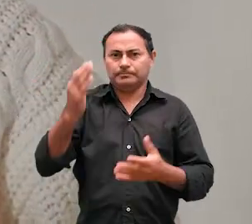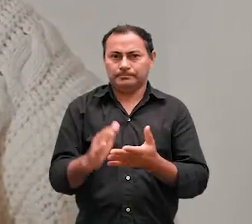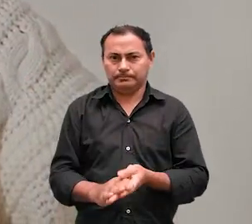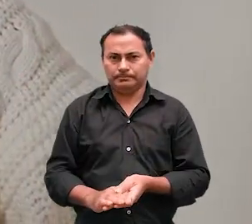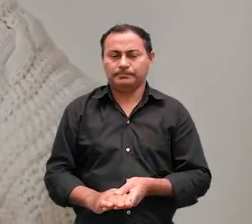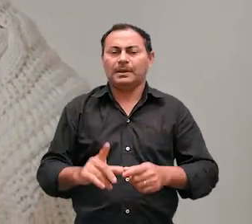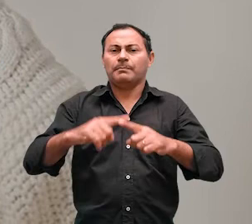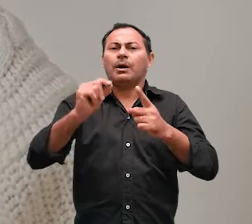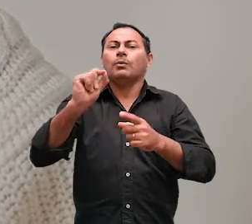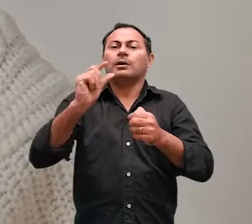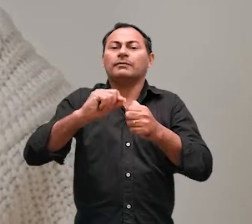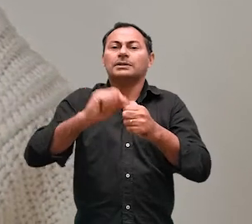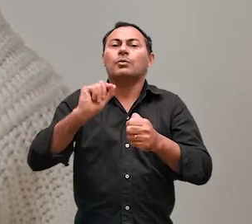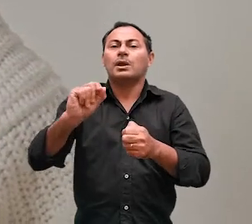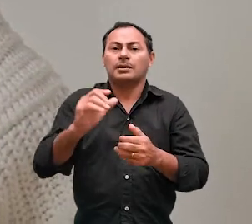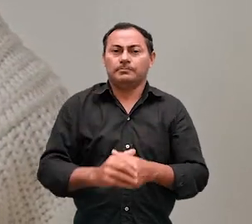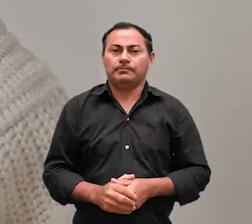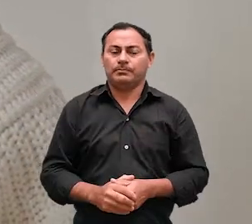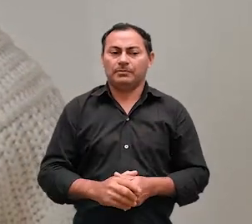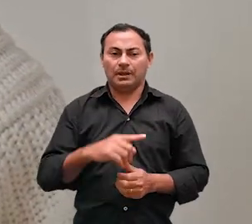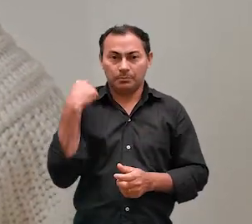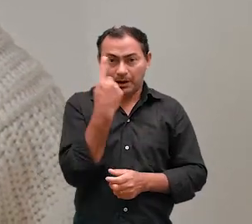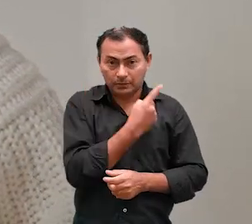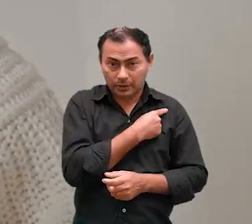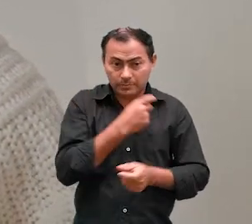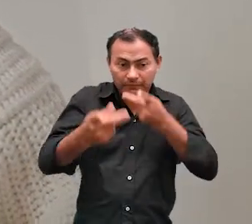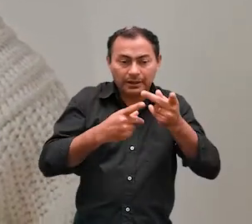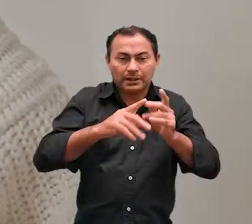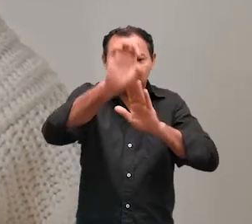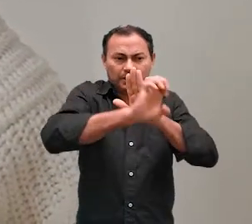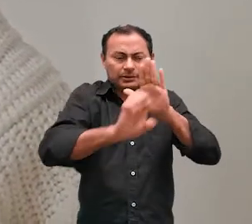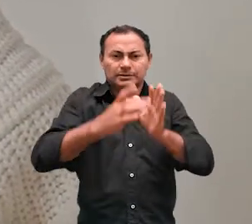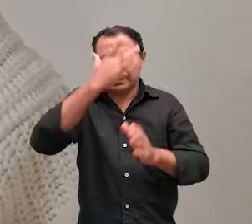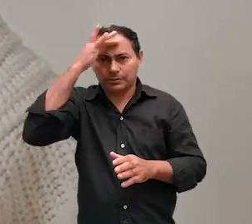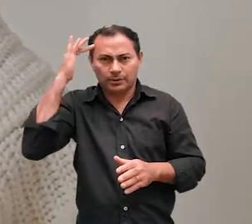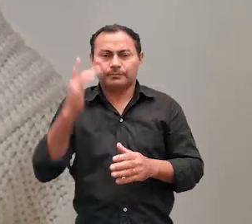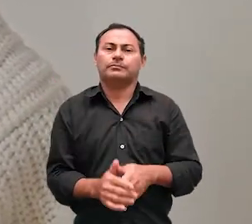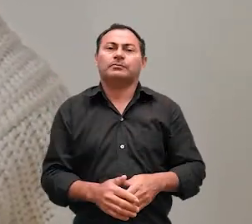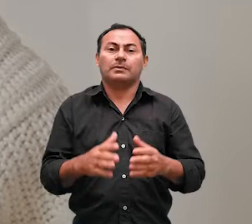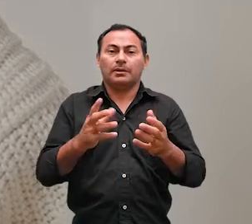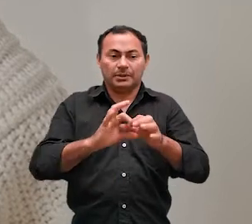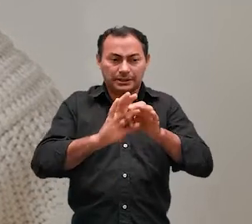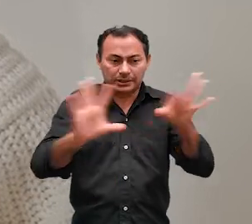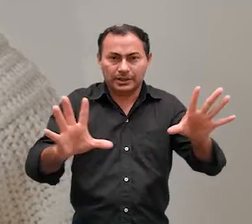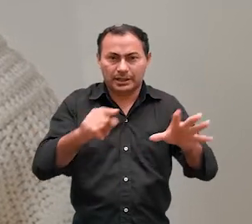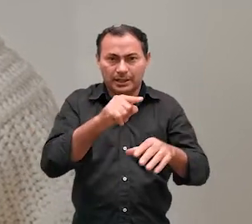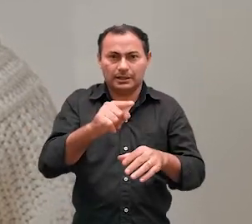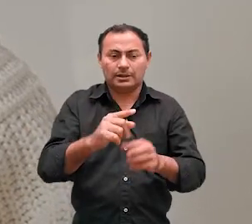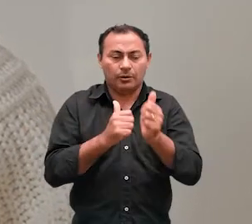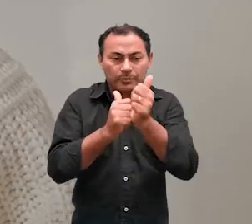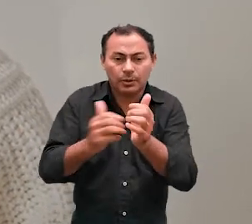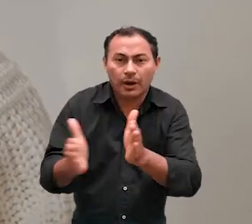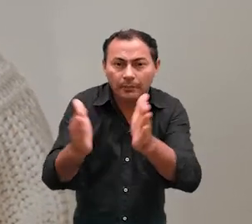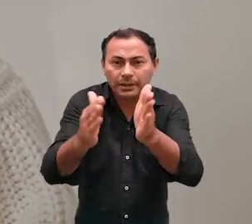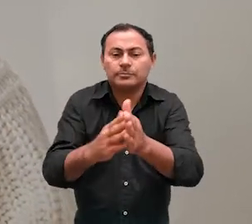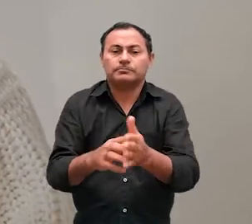espiritualmente Mas aí o que fazer então não vamos falar do evangelho para tais pessoas vamos deixar que elas